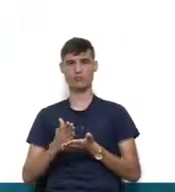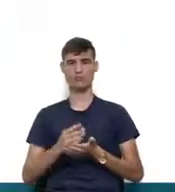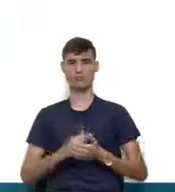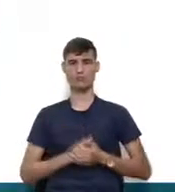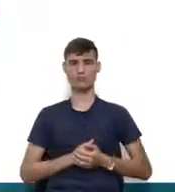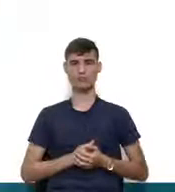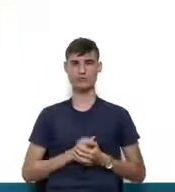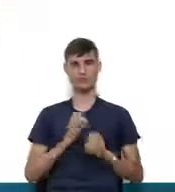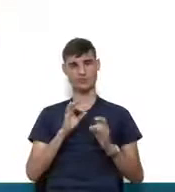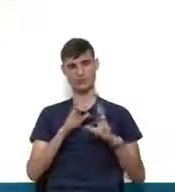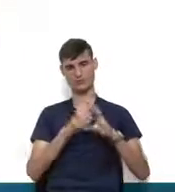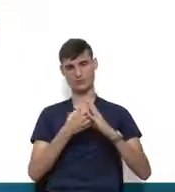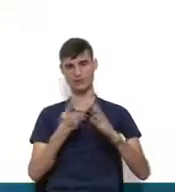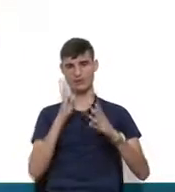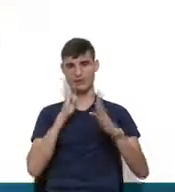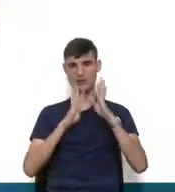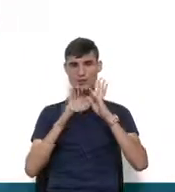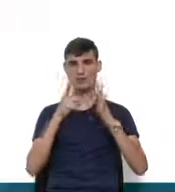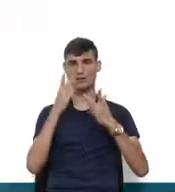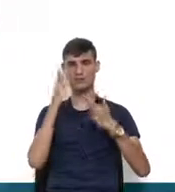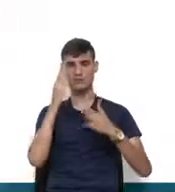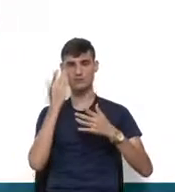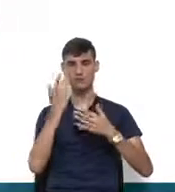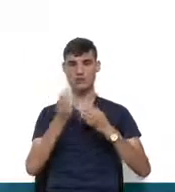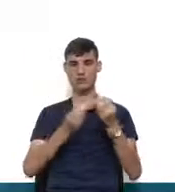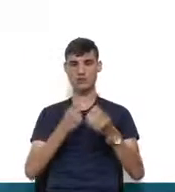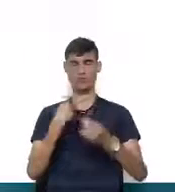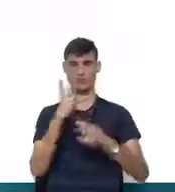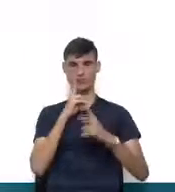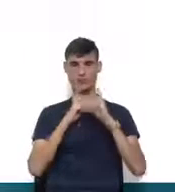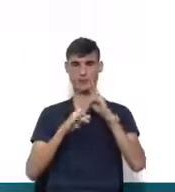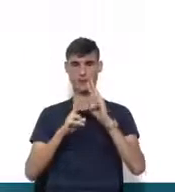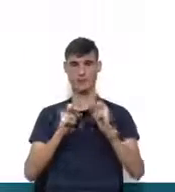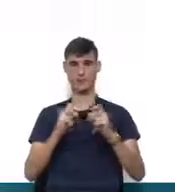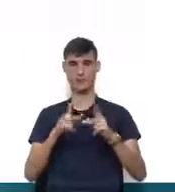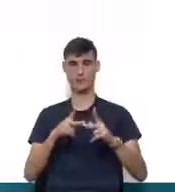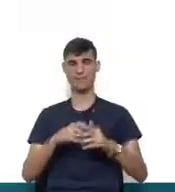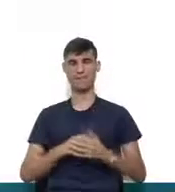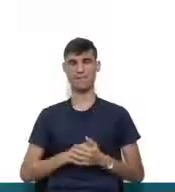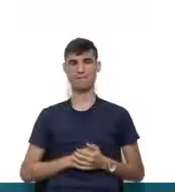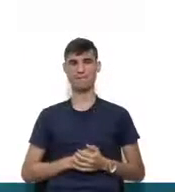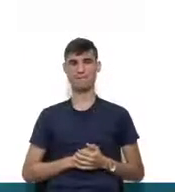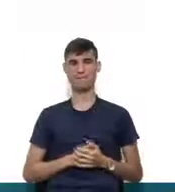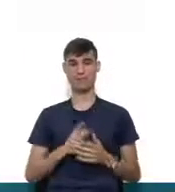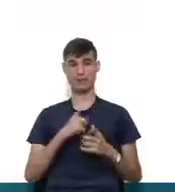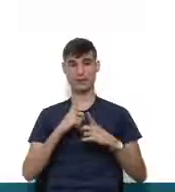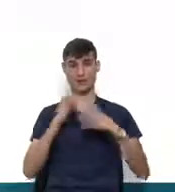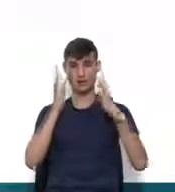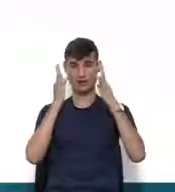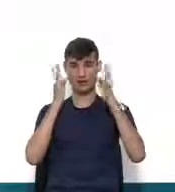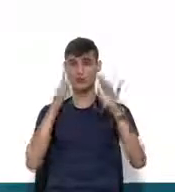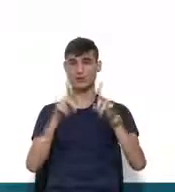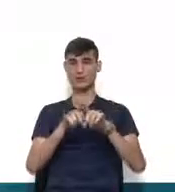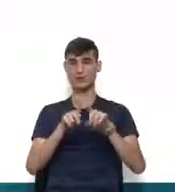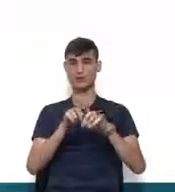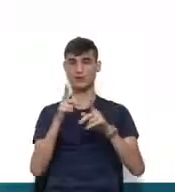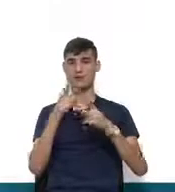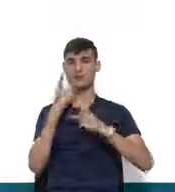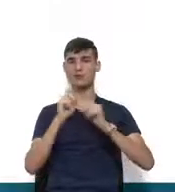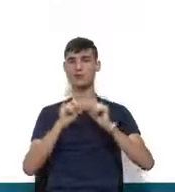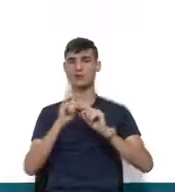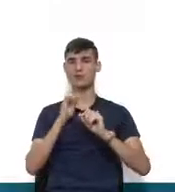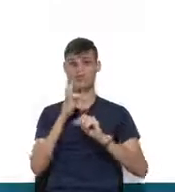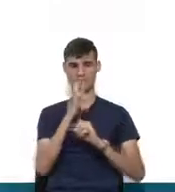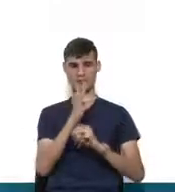algumas características importantes quando estamos considerando essa função. Temos um teorema que suponha que